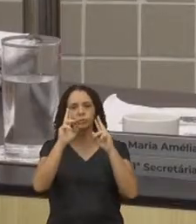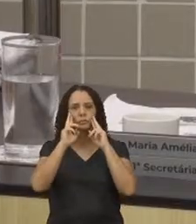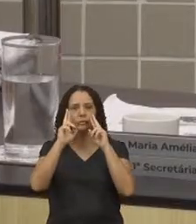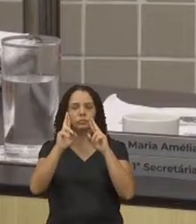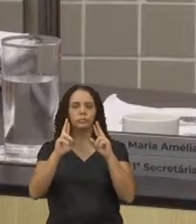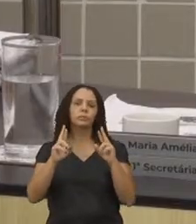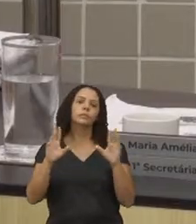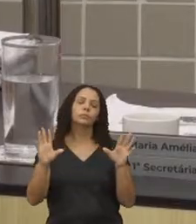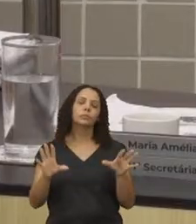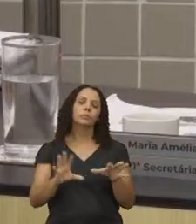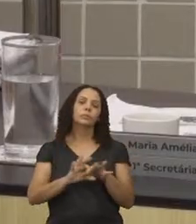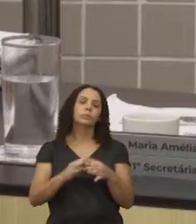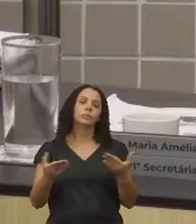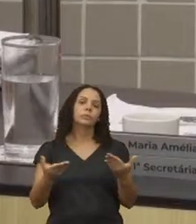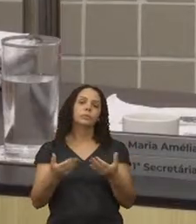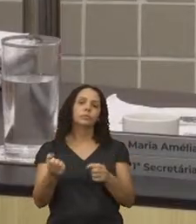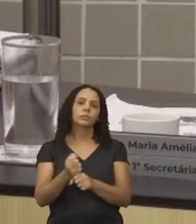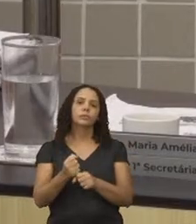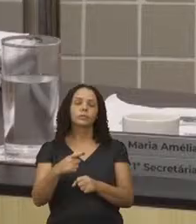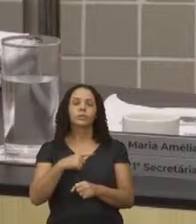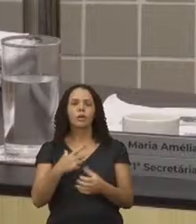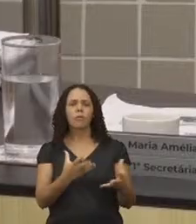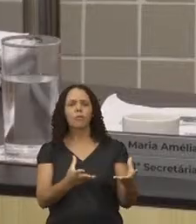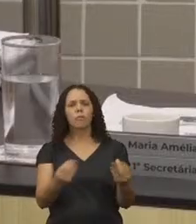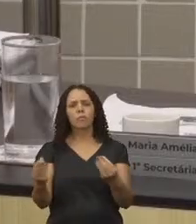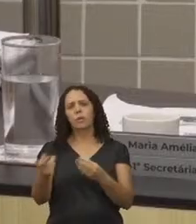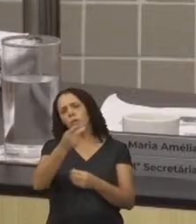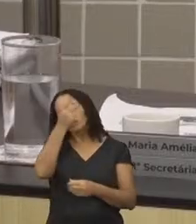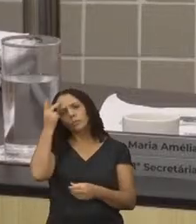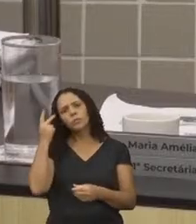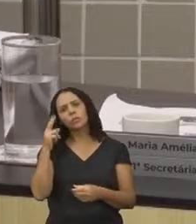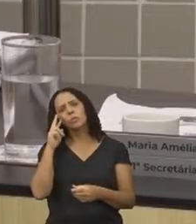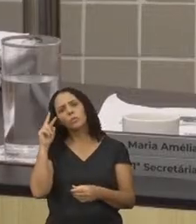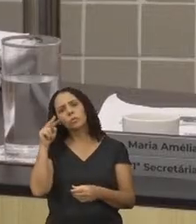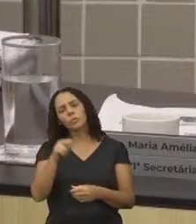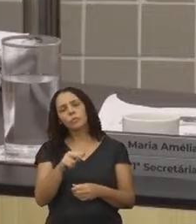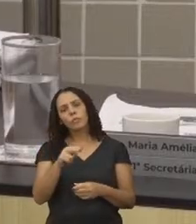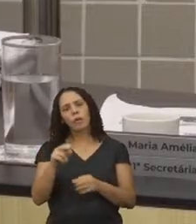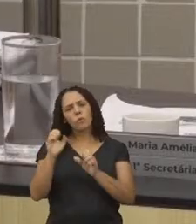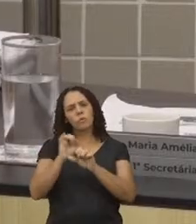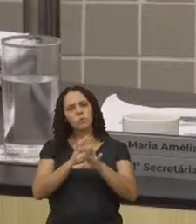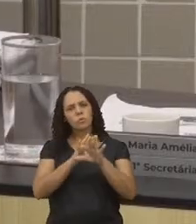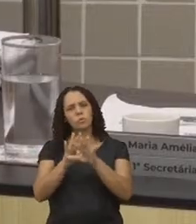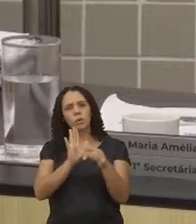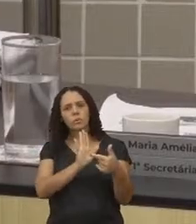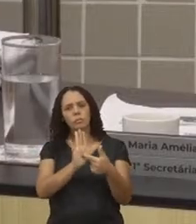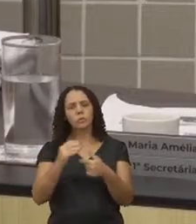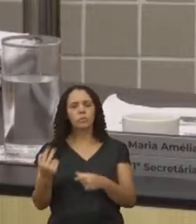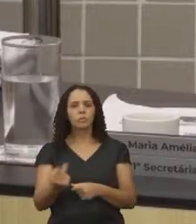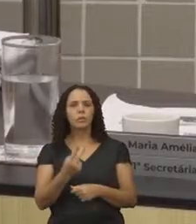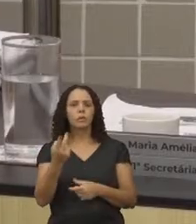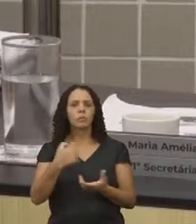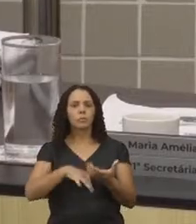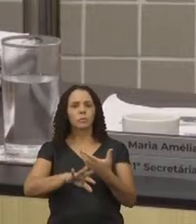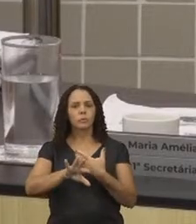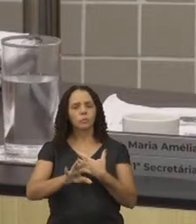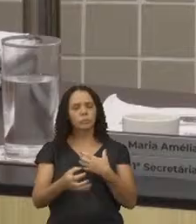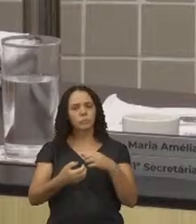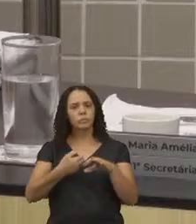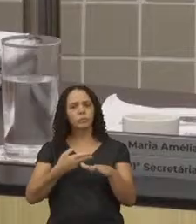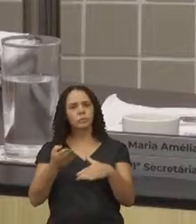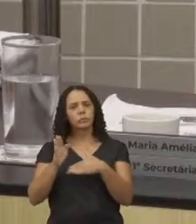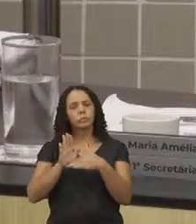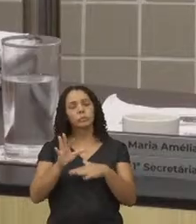união, este ano o evento reuniu milhares de pessoas na Avenida 9 de Julho e destacou valores como empatia, solidariedade e